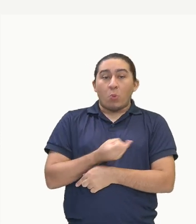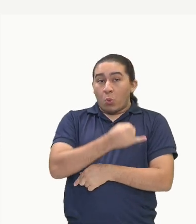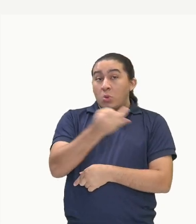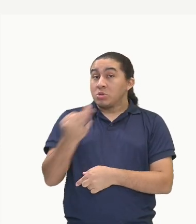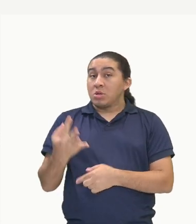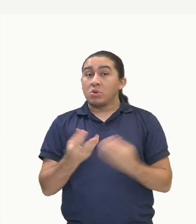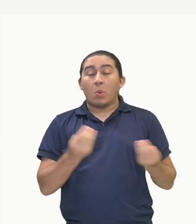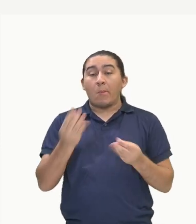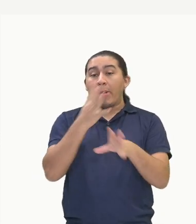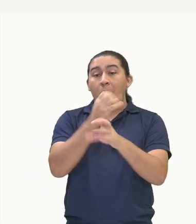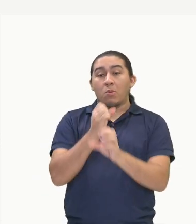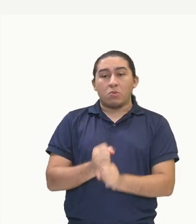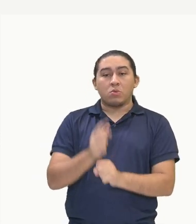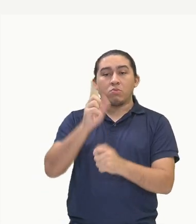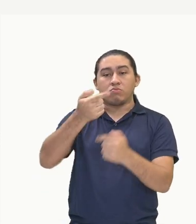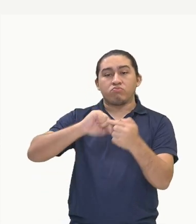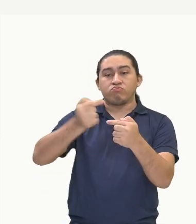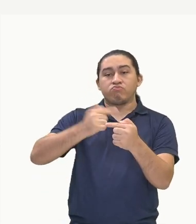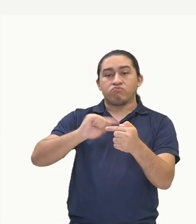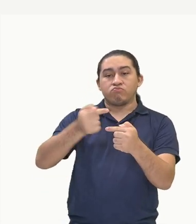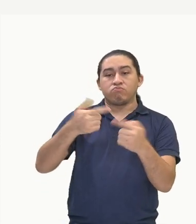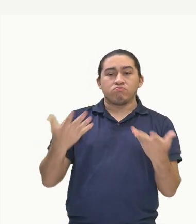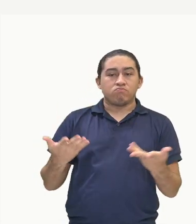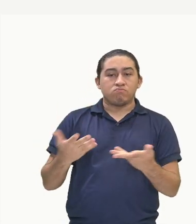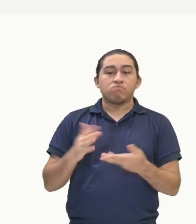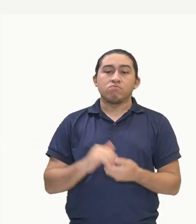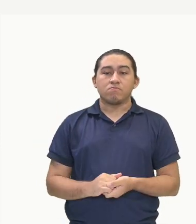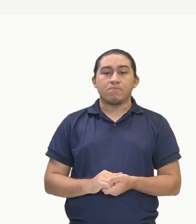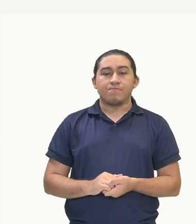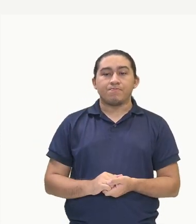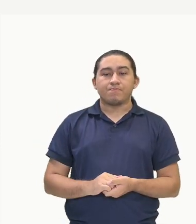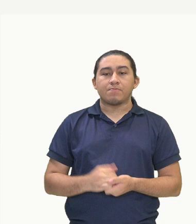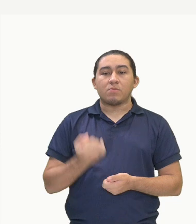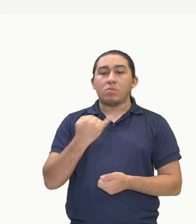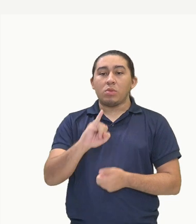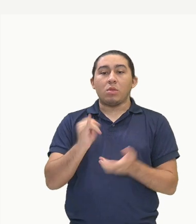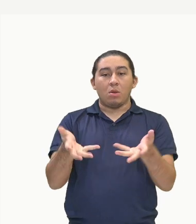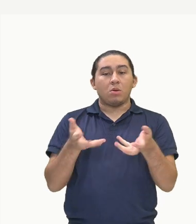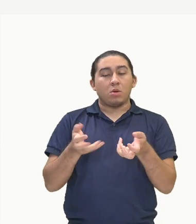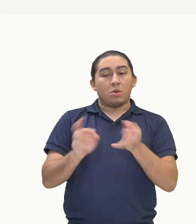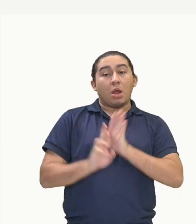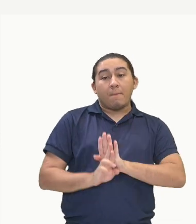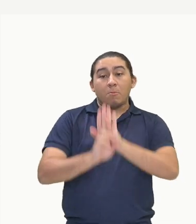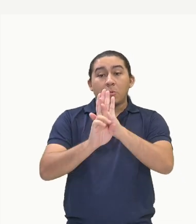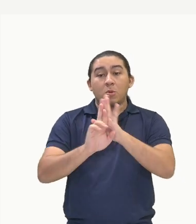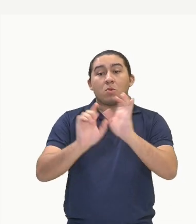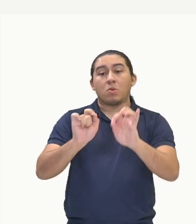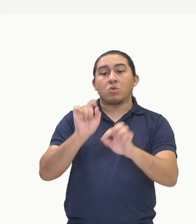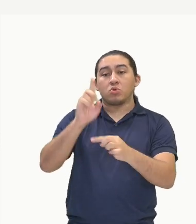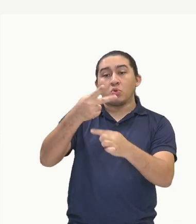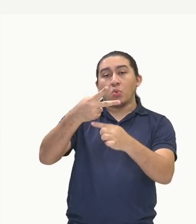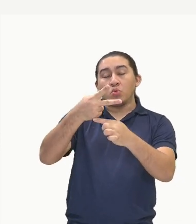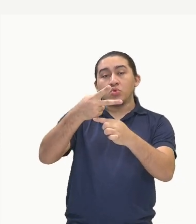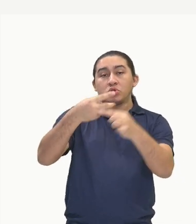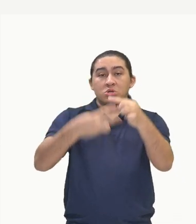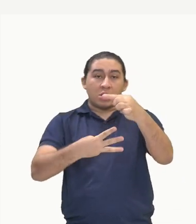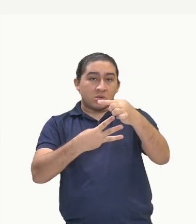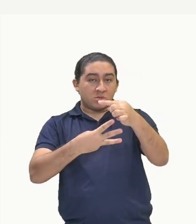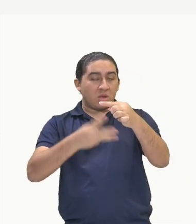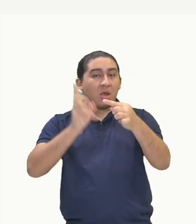calcular a fração de uma quantidade? Se eu quero representar quanto que é 2/3 de